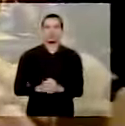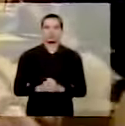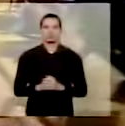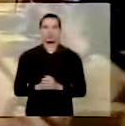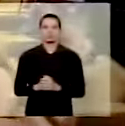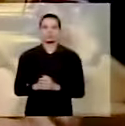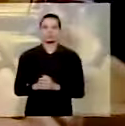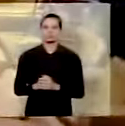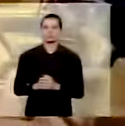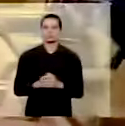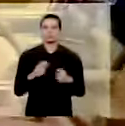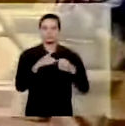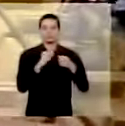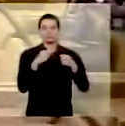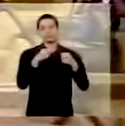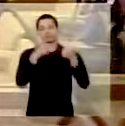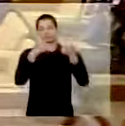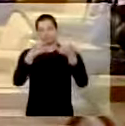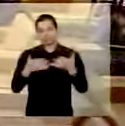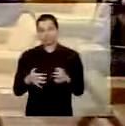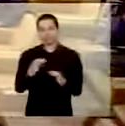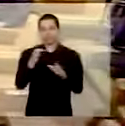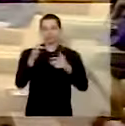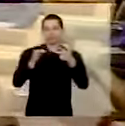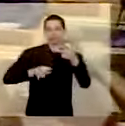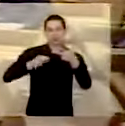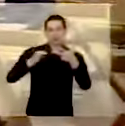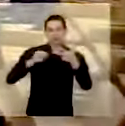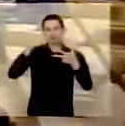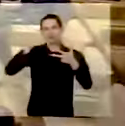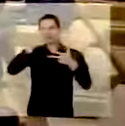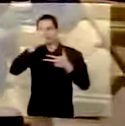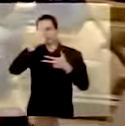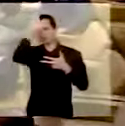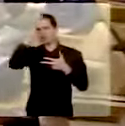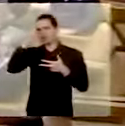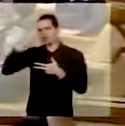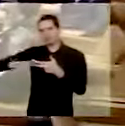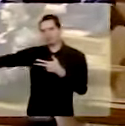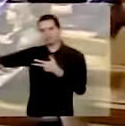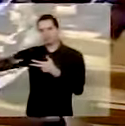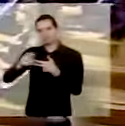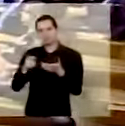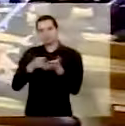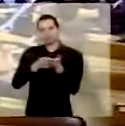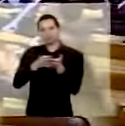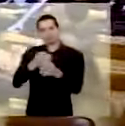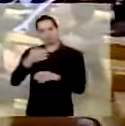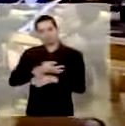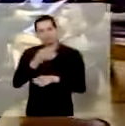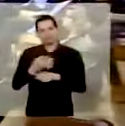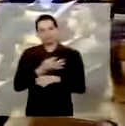Nestes termos, é o Judiciário o alvo central dos que resistem ao saneamento das